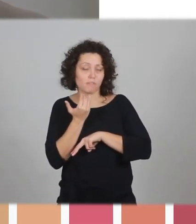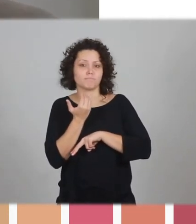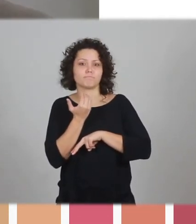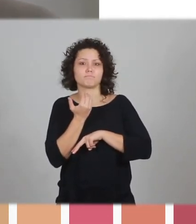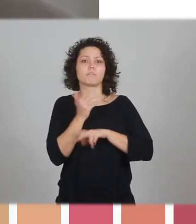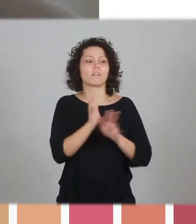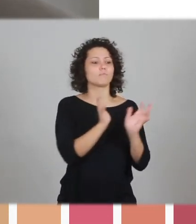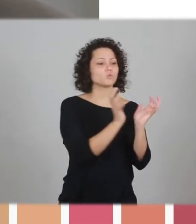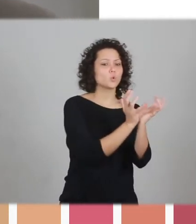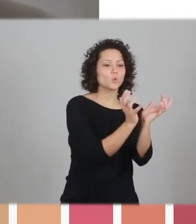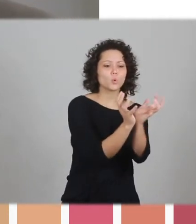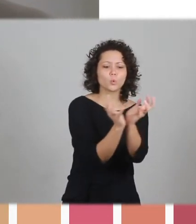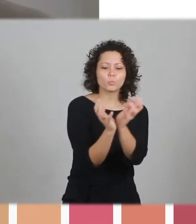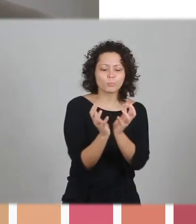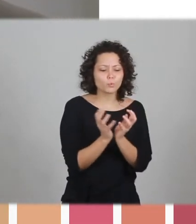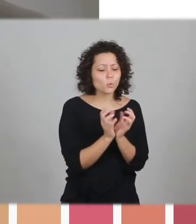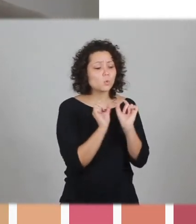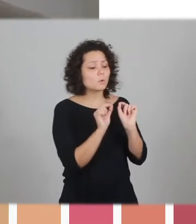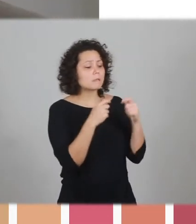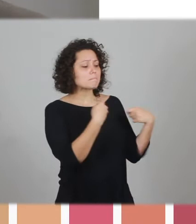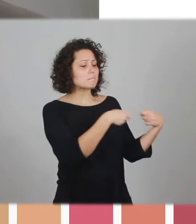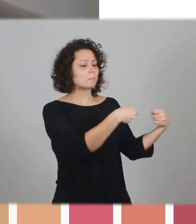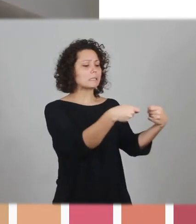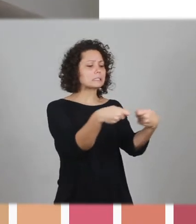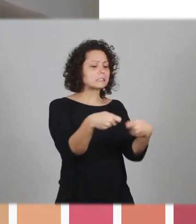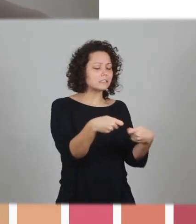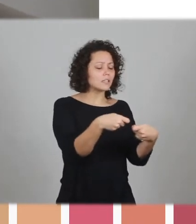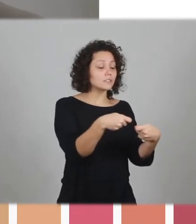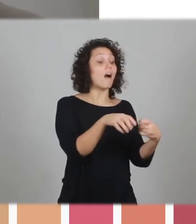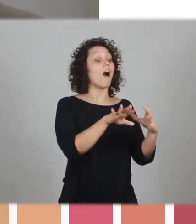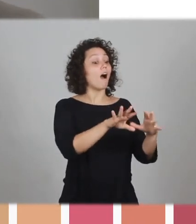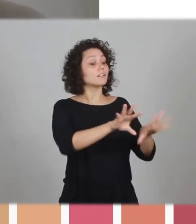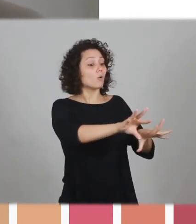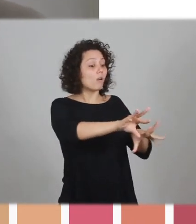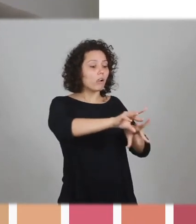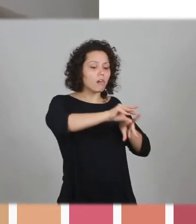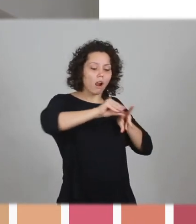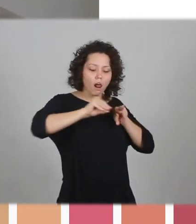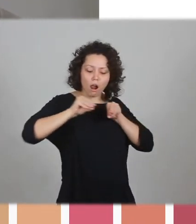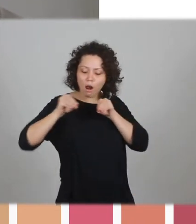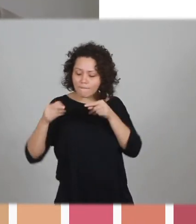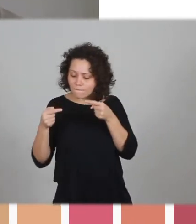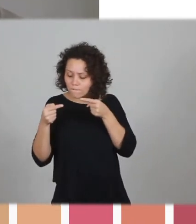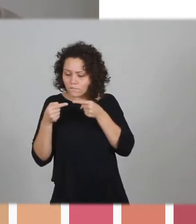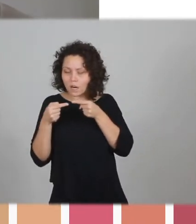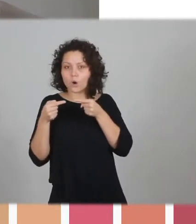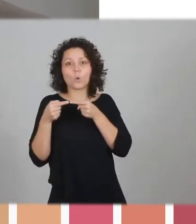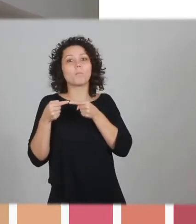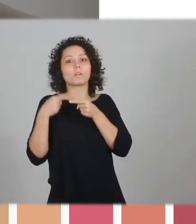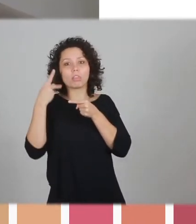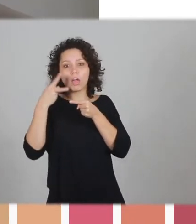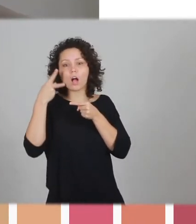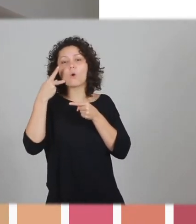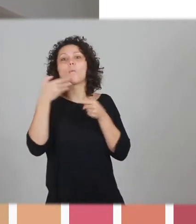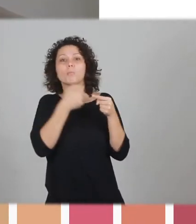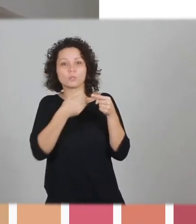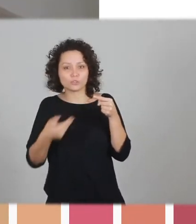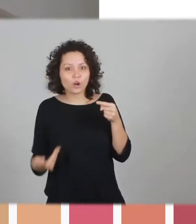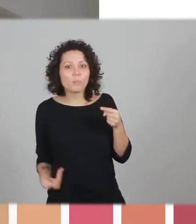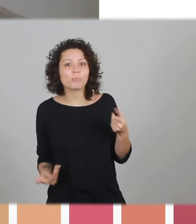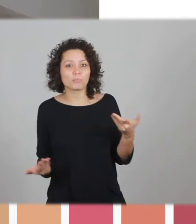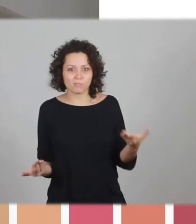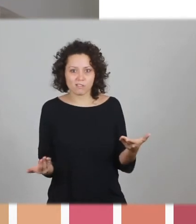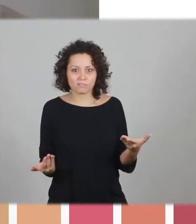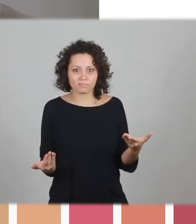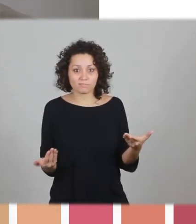populacionais nas realidades específicas, locais, com relação às políticas públicas. Nesse sentido, a Agenda ODS